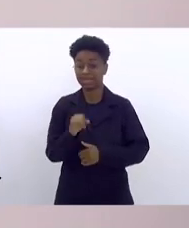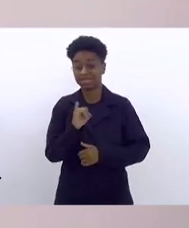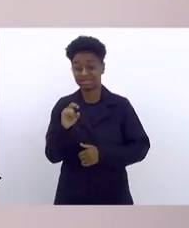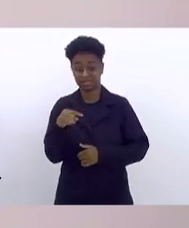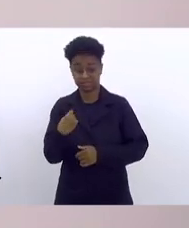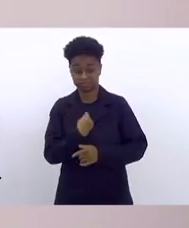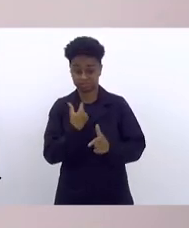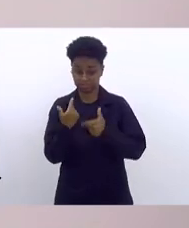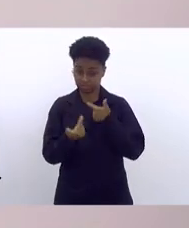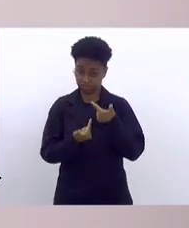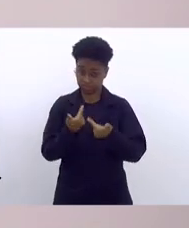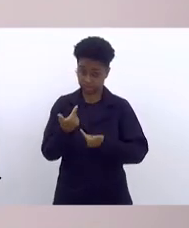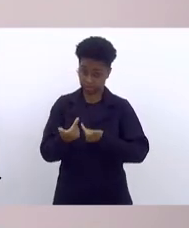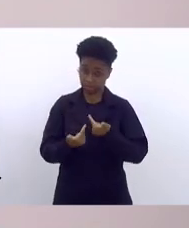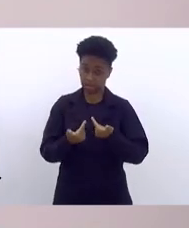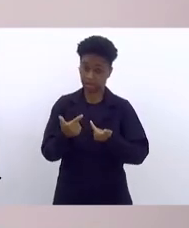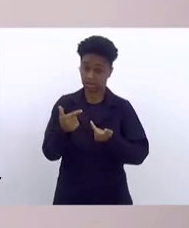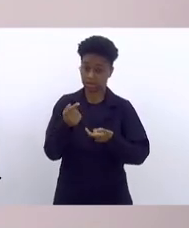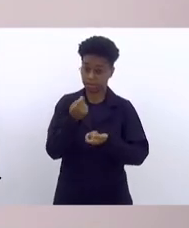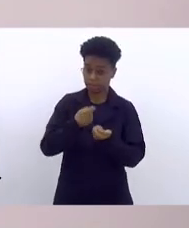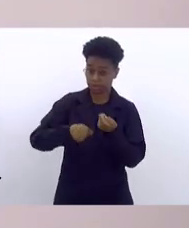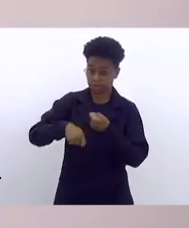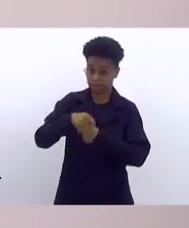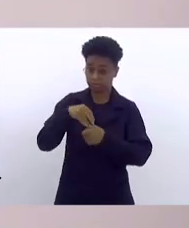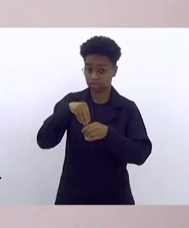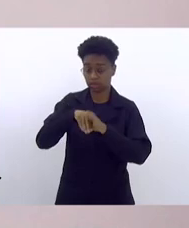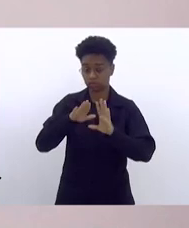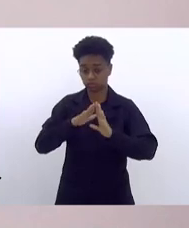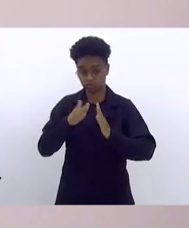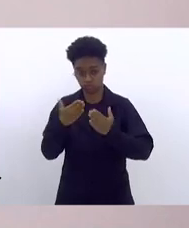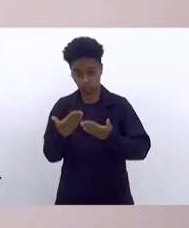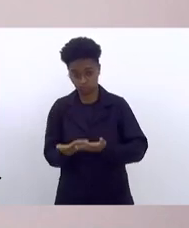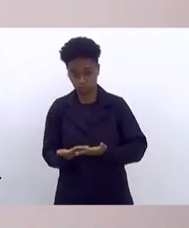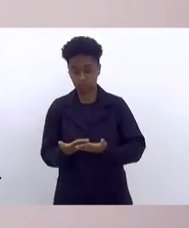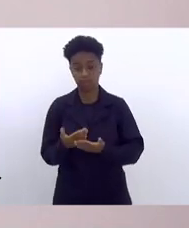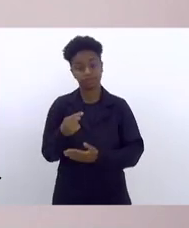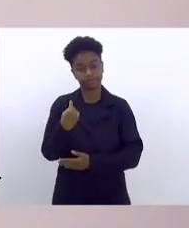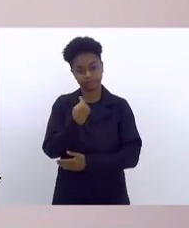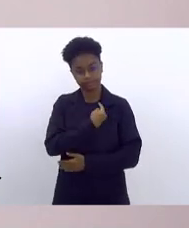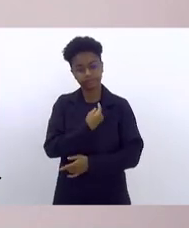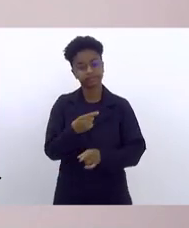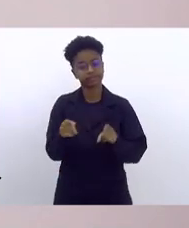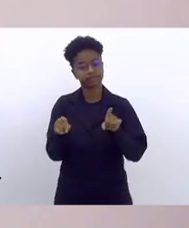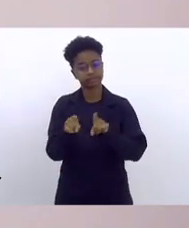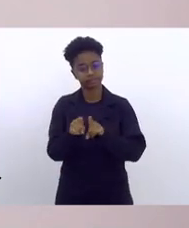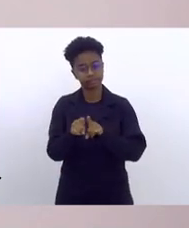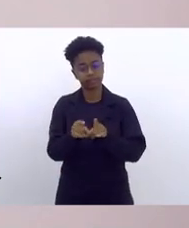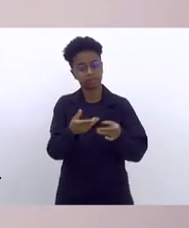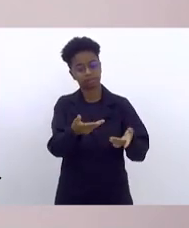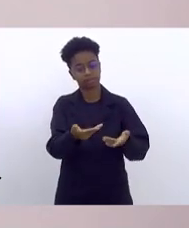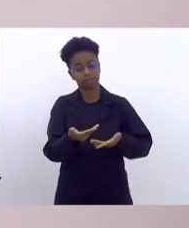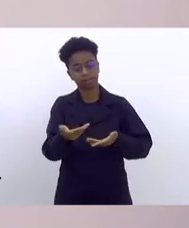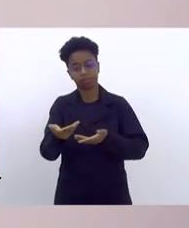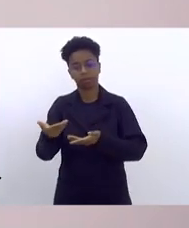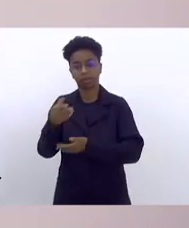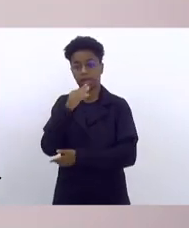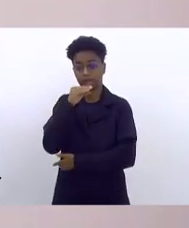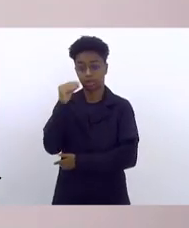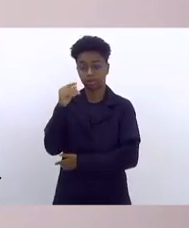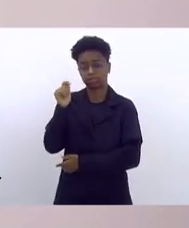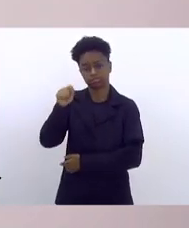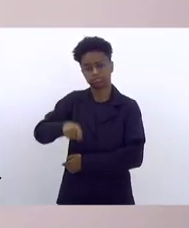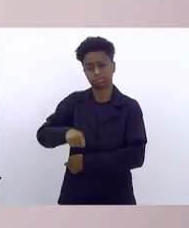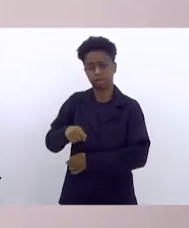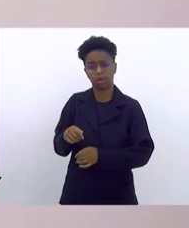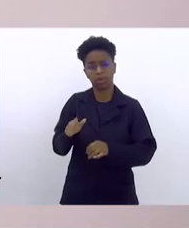com a mediação no âmbito escolar a gente também traz os adolescentes para que eles próprios